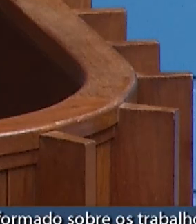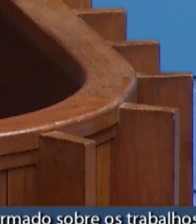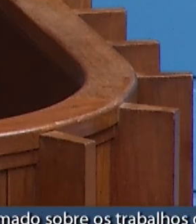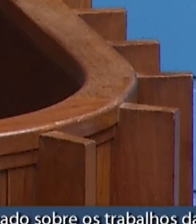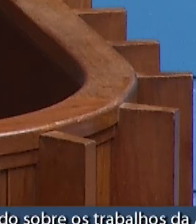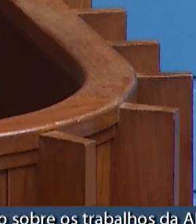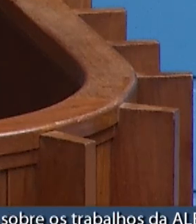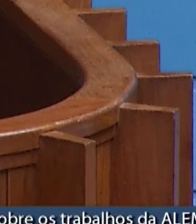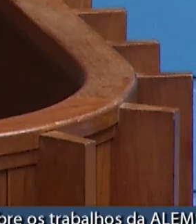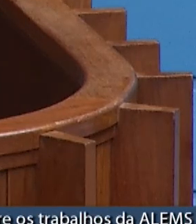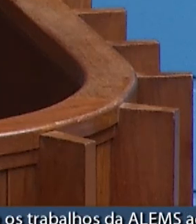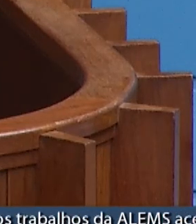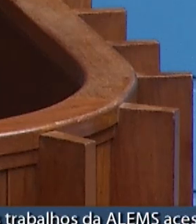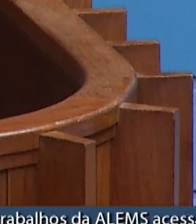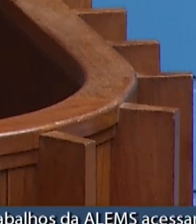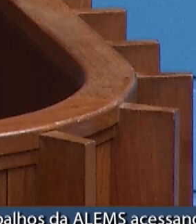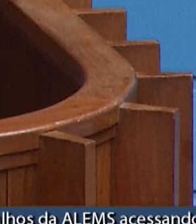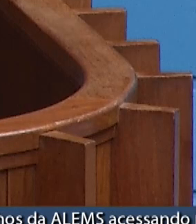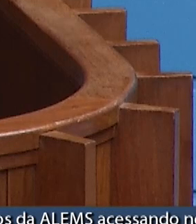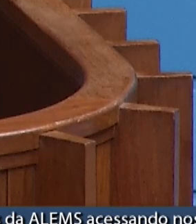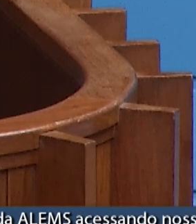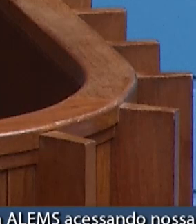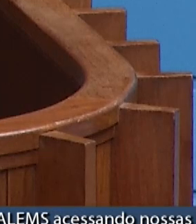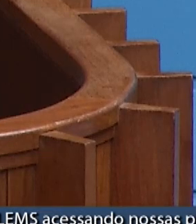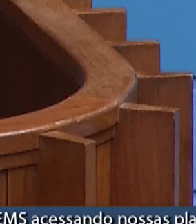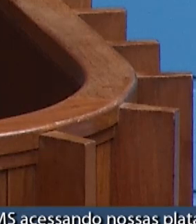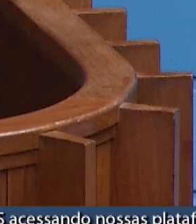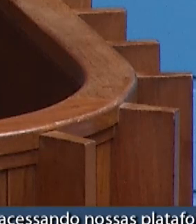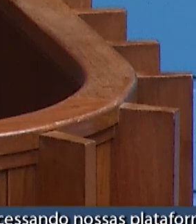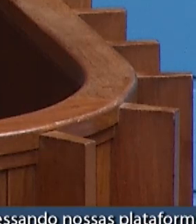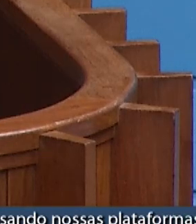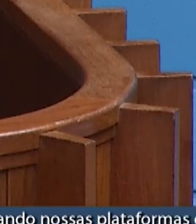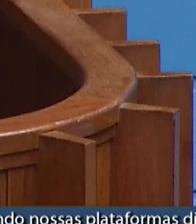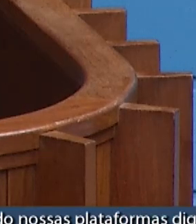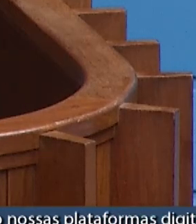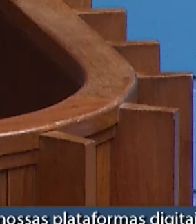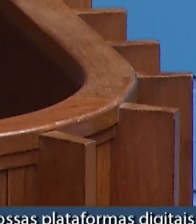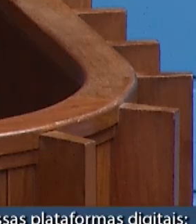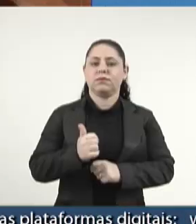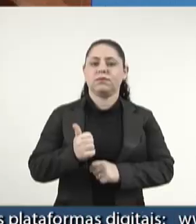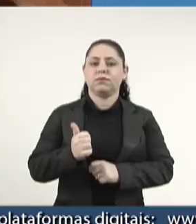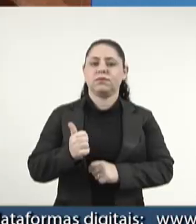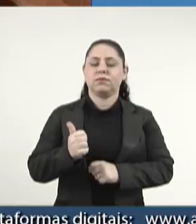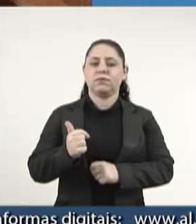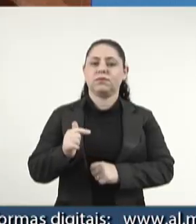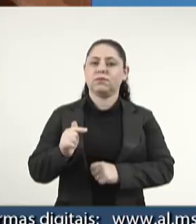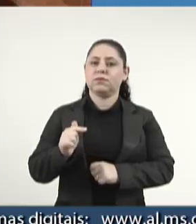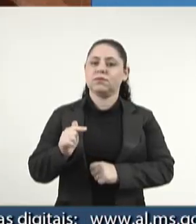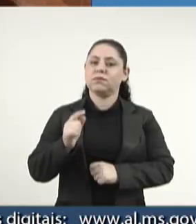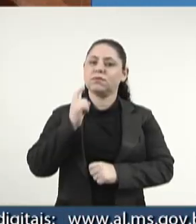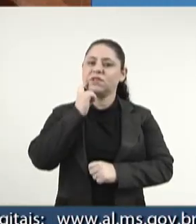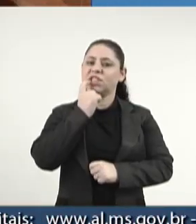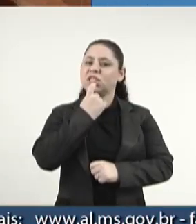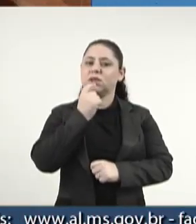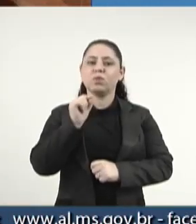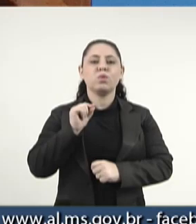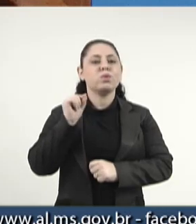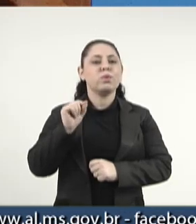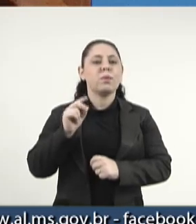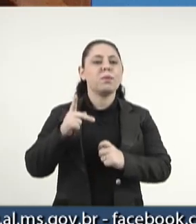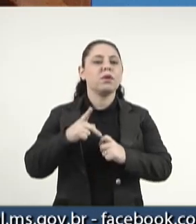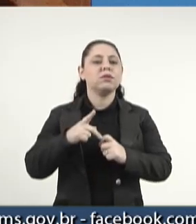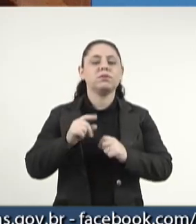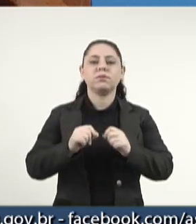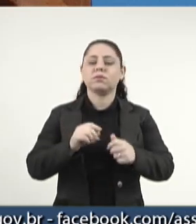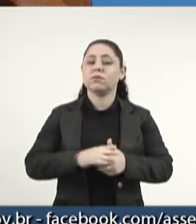uma entidade que representa 217 mil segurados num plano de saúde odontológico,